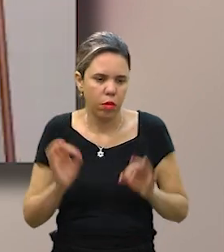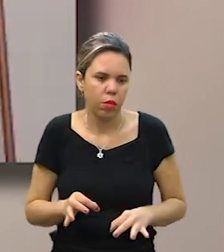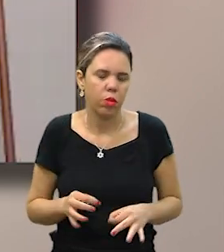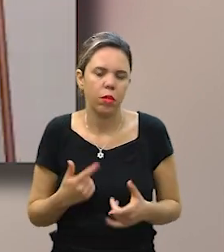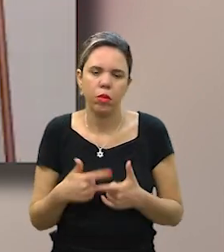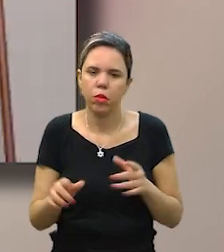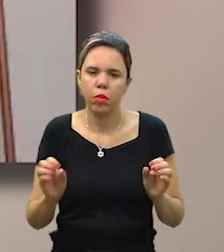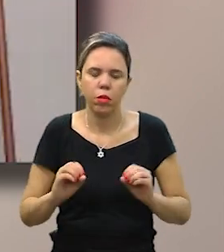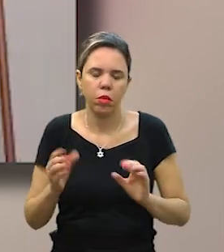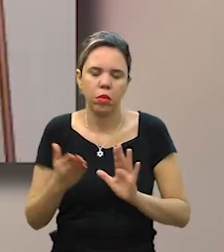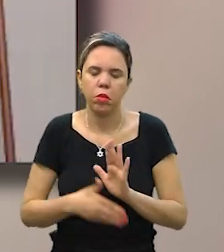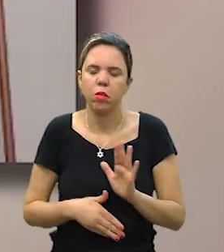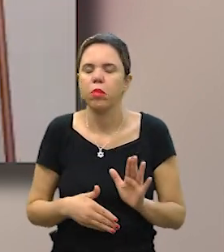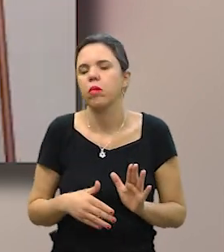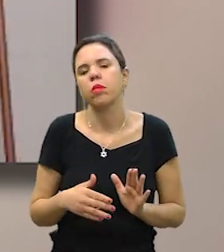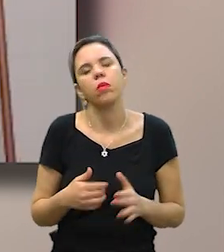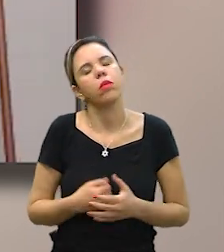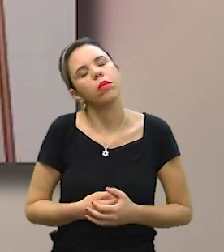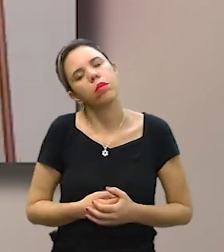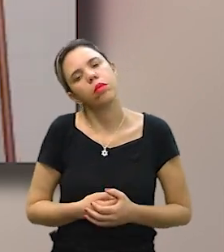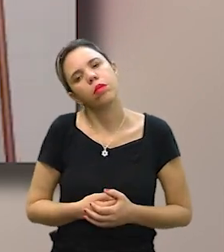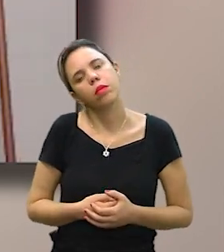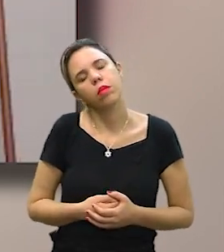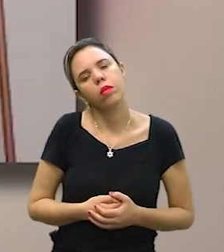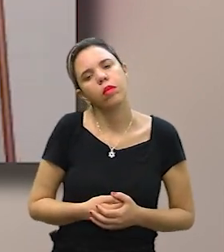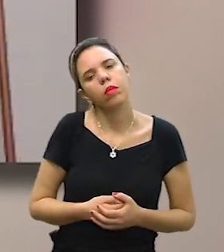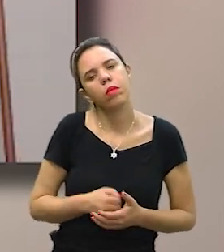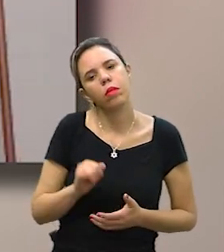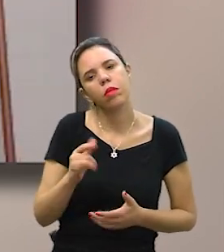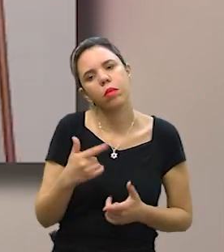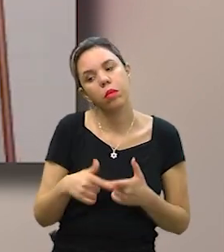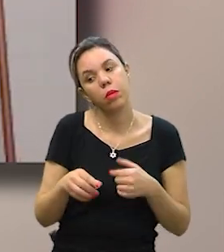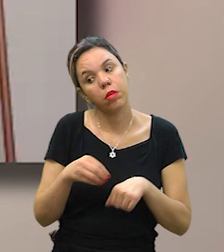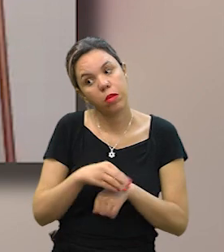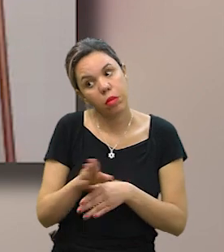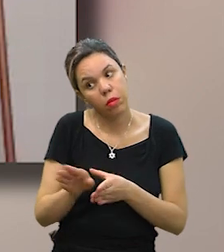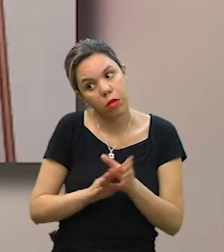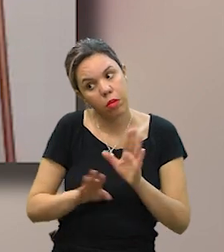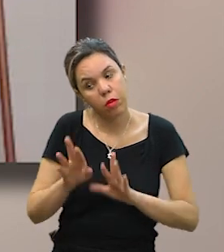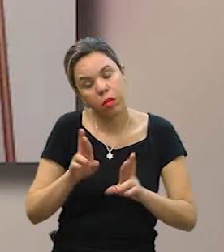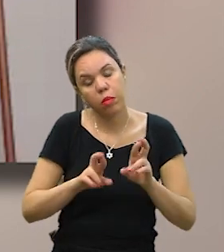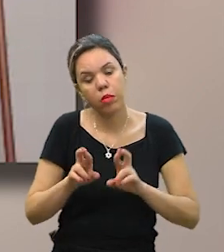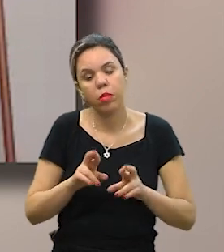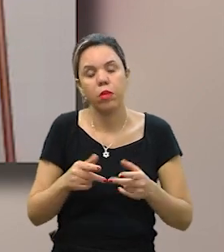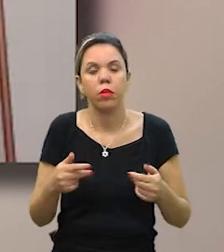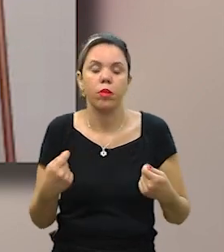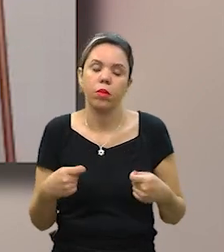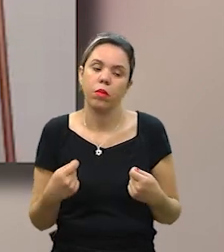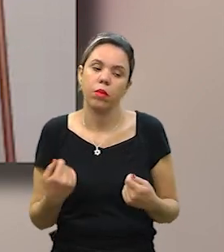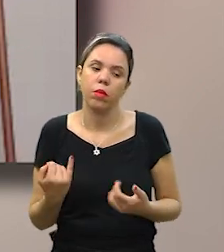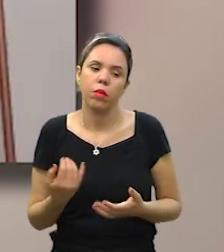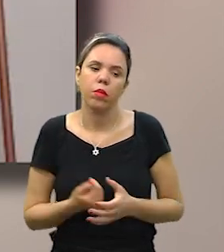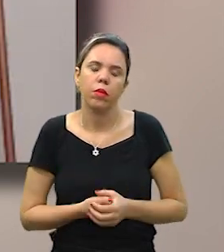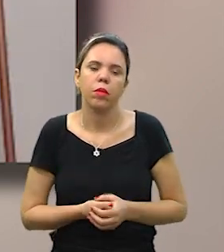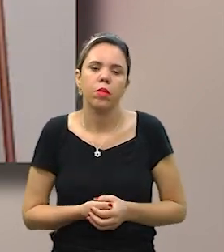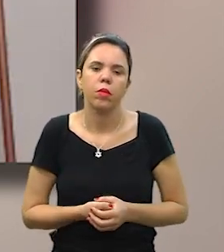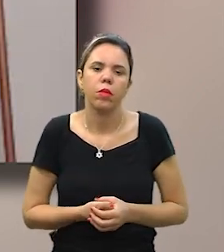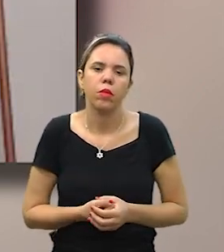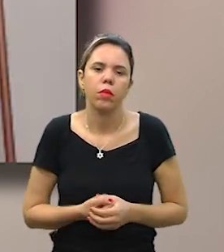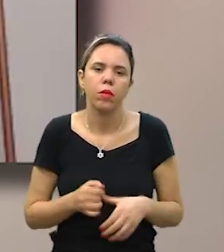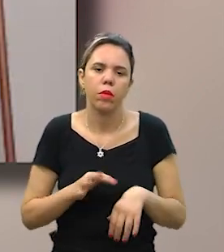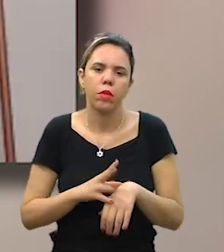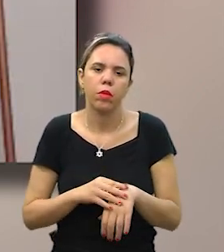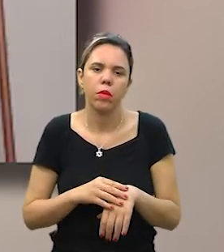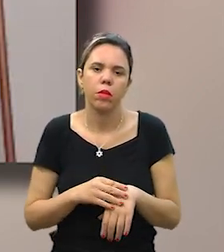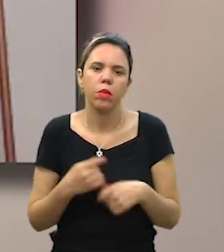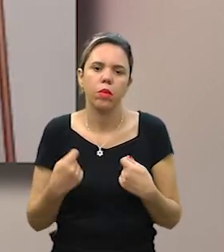laboratório não vai me acrescentar em nada, a não ser que tenha uma indicação. a não ser que tenha uma necessidade ou